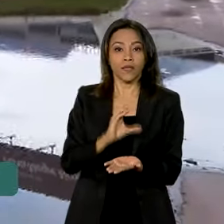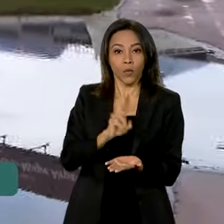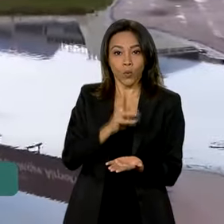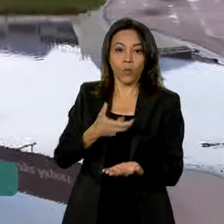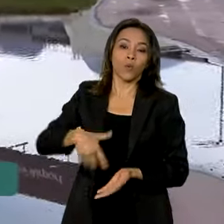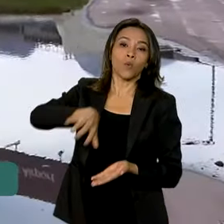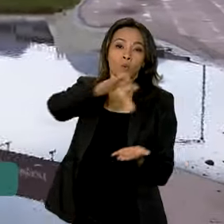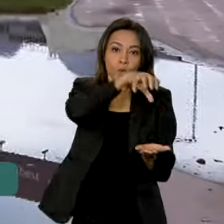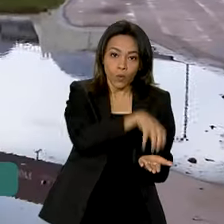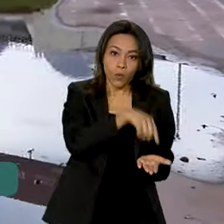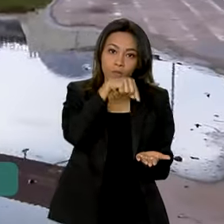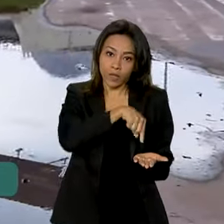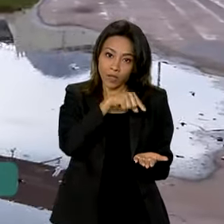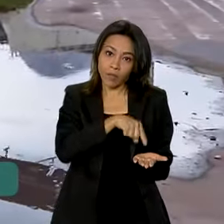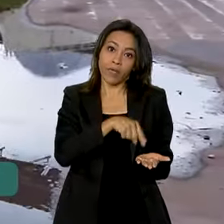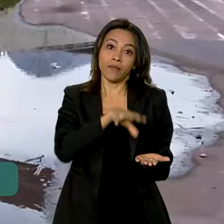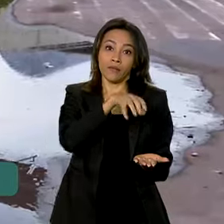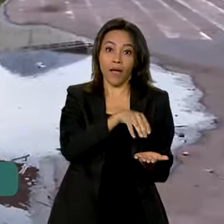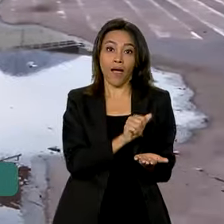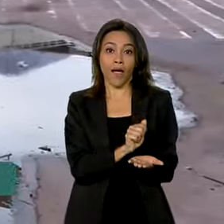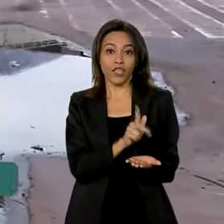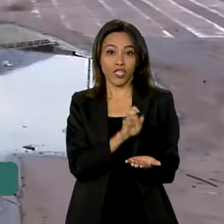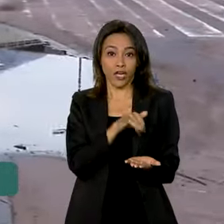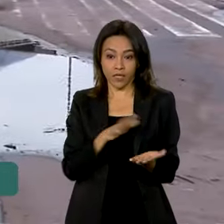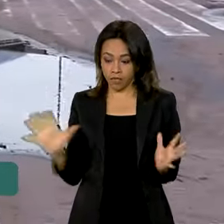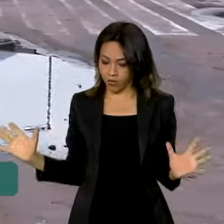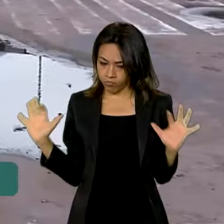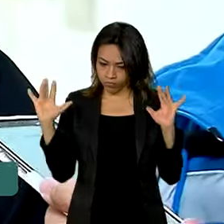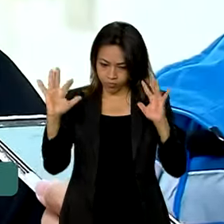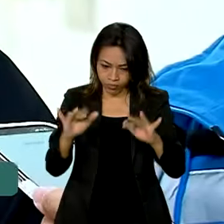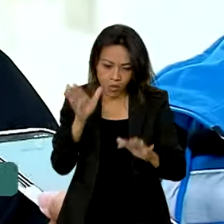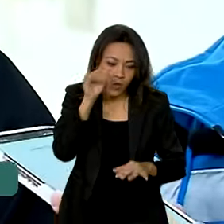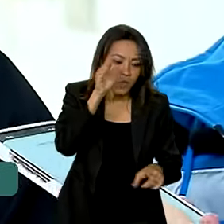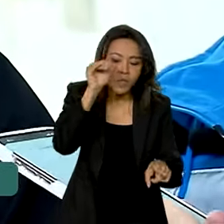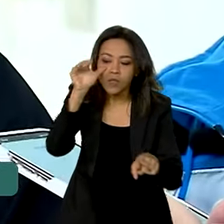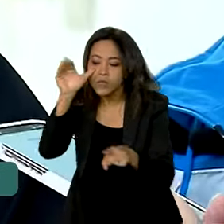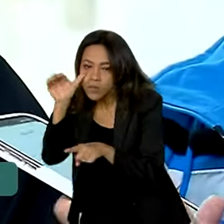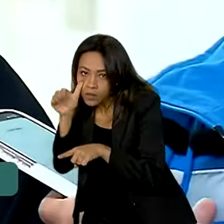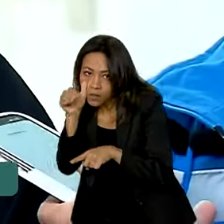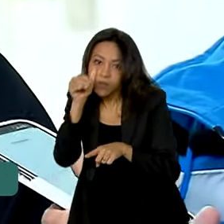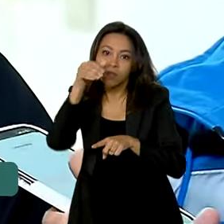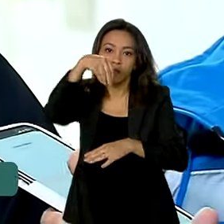de Transportes Terrestres, fizeram uma vistoria no aeroporto. Na parte